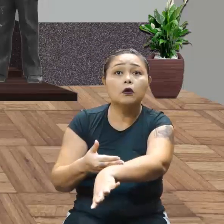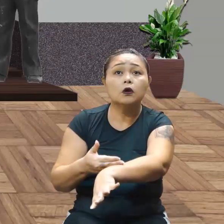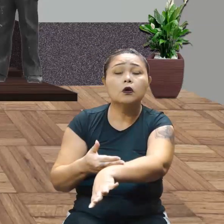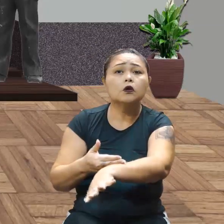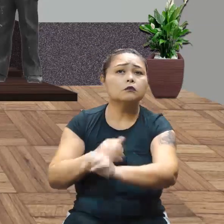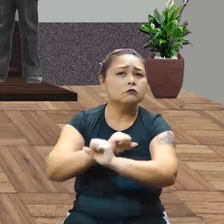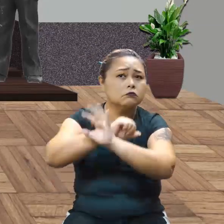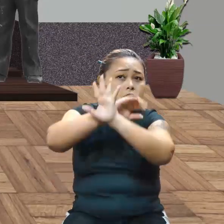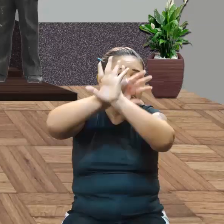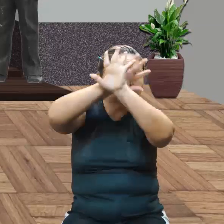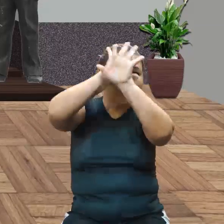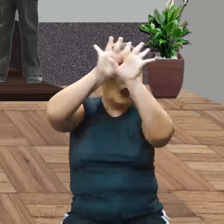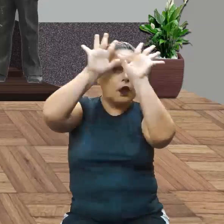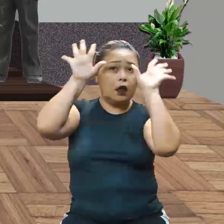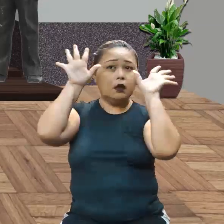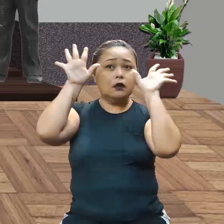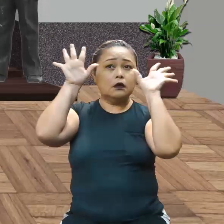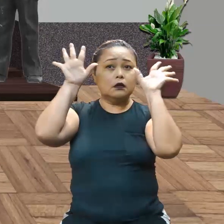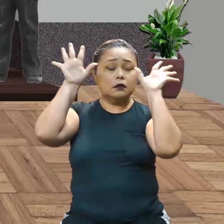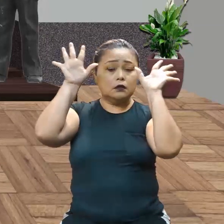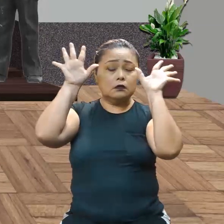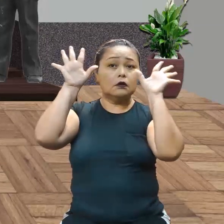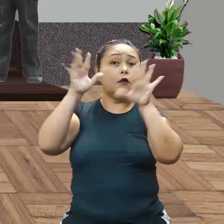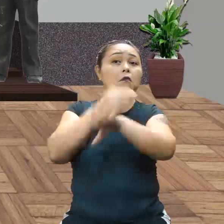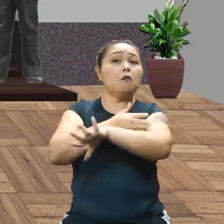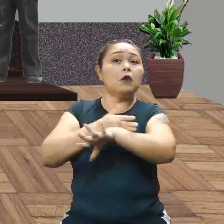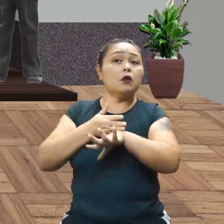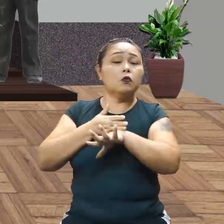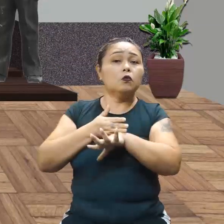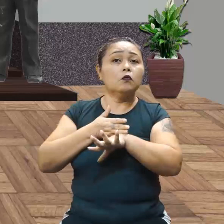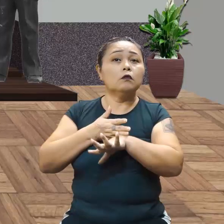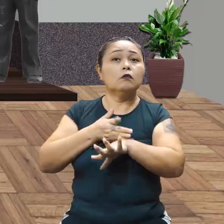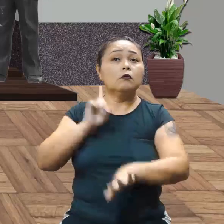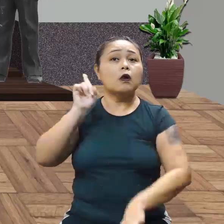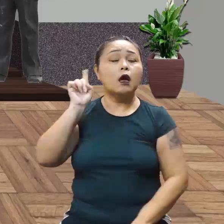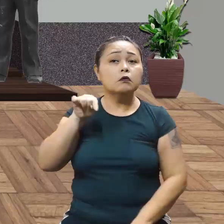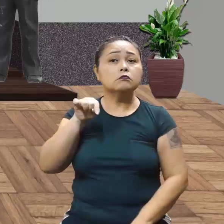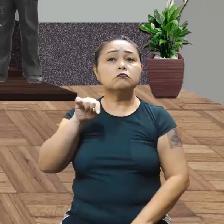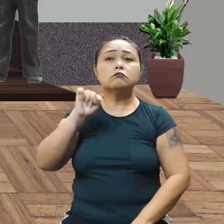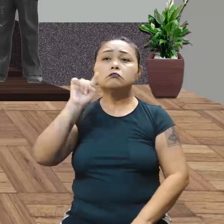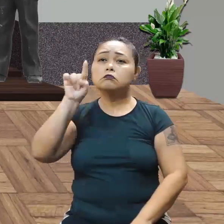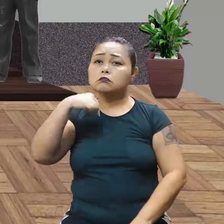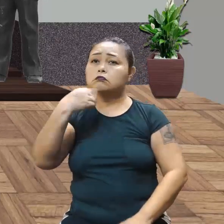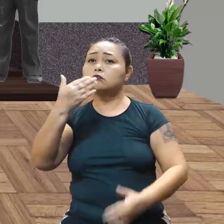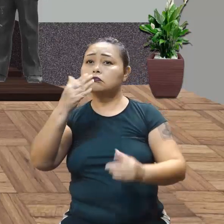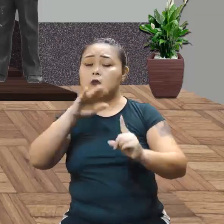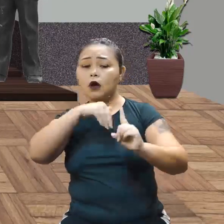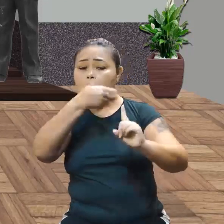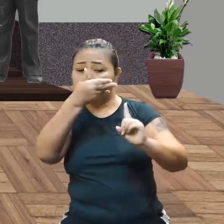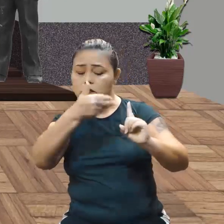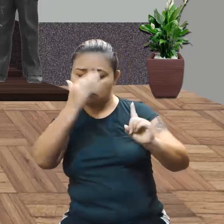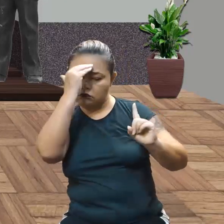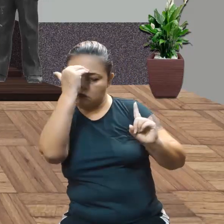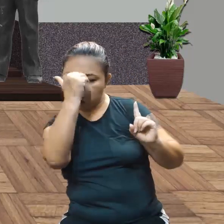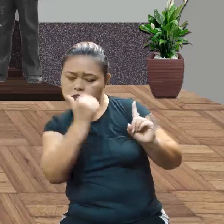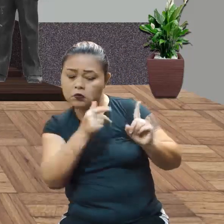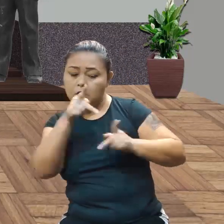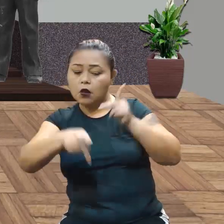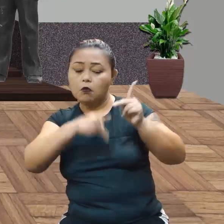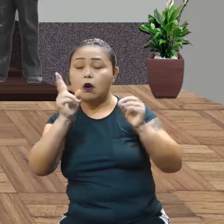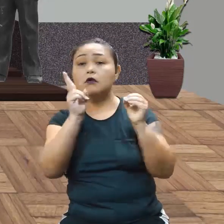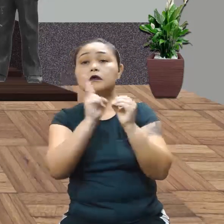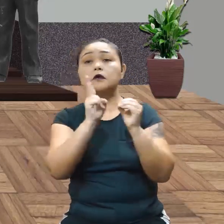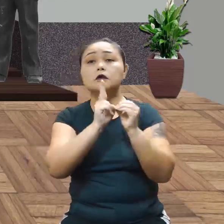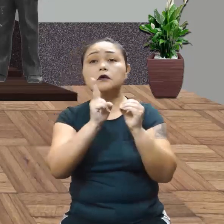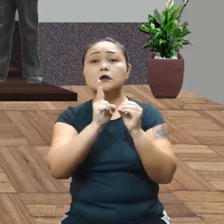O grande cacique branco. Rondon era considerado e respeitado pelos povos